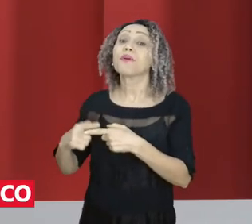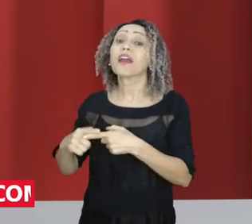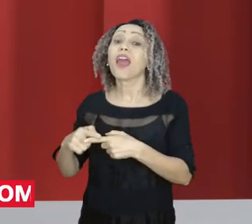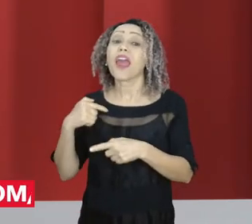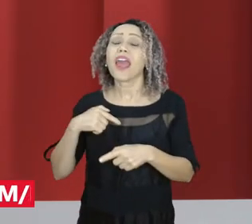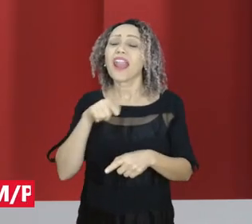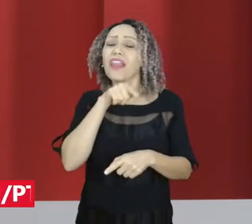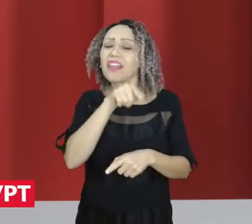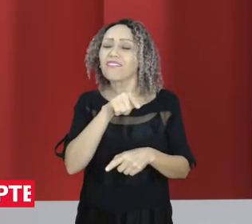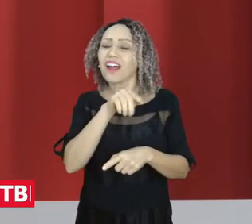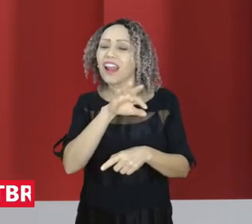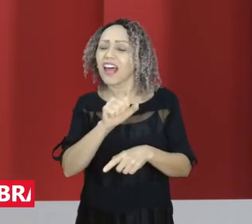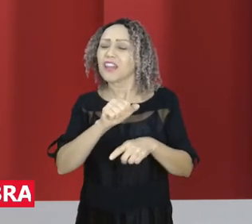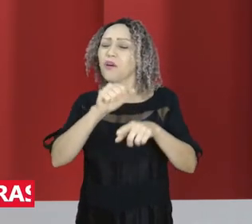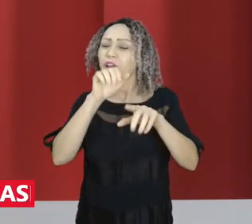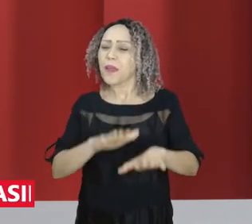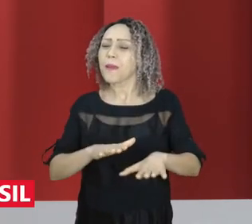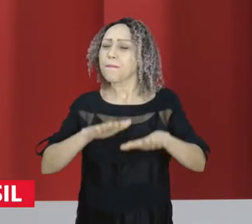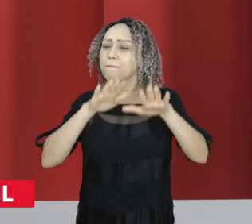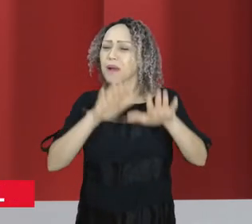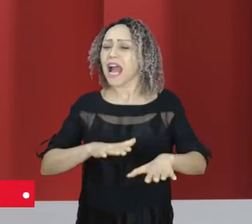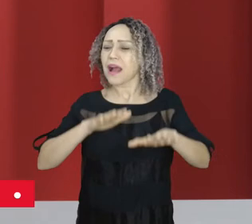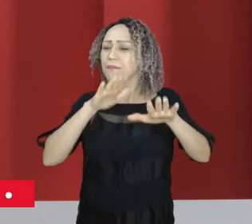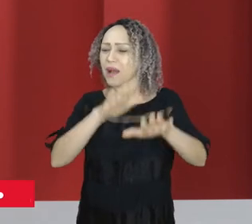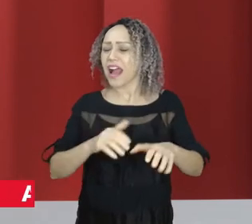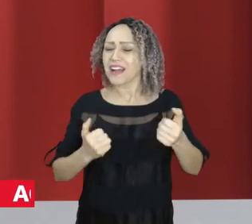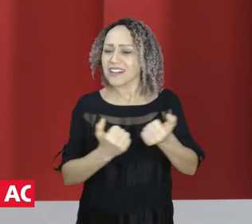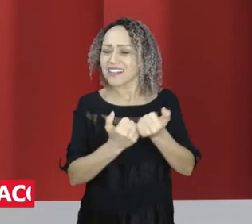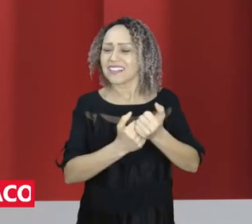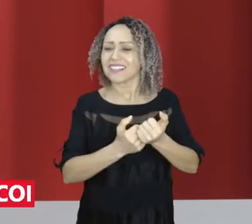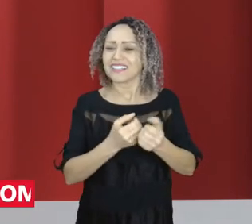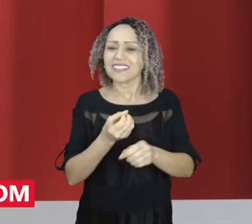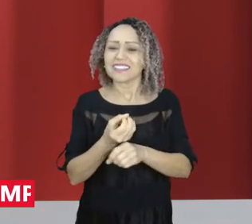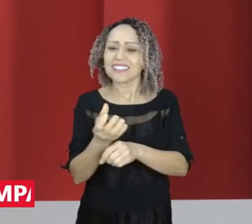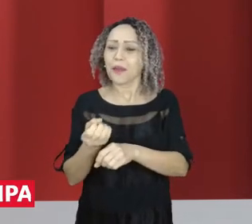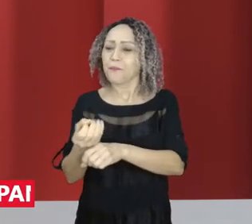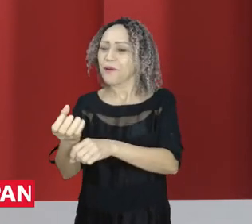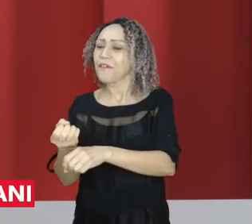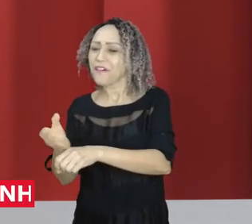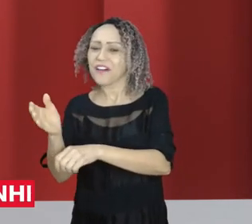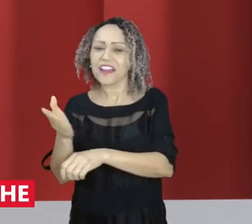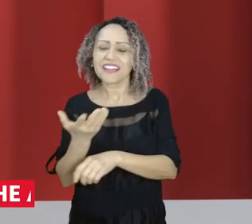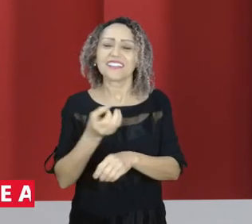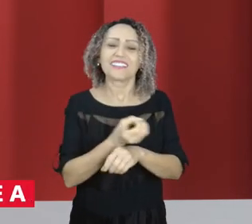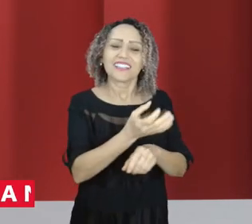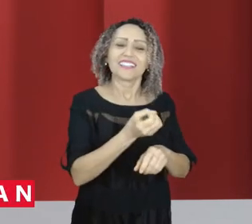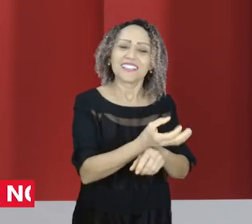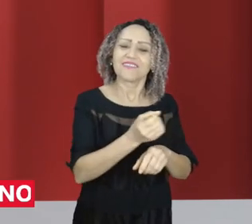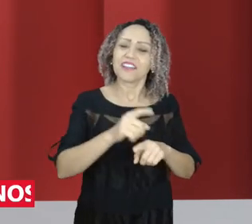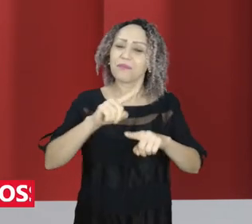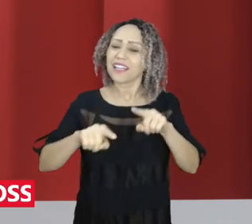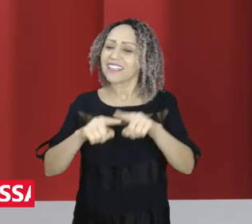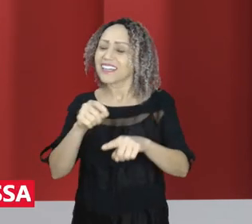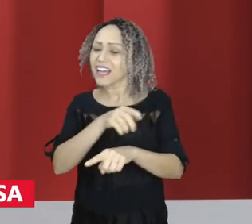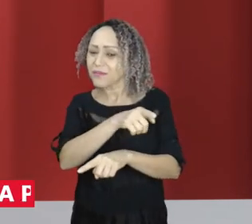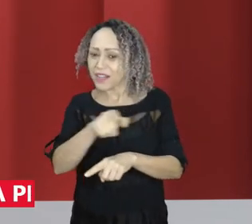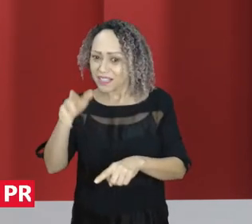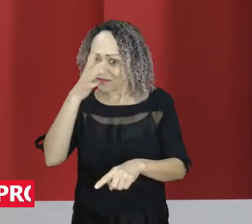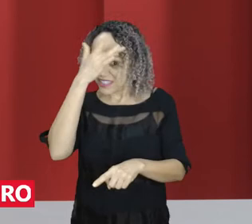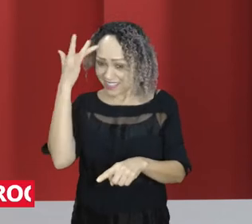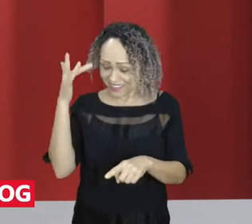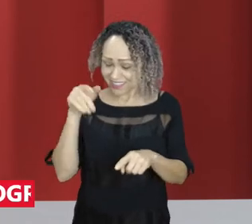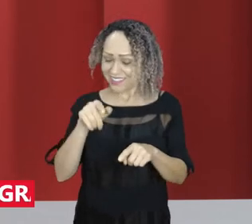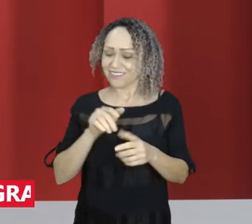Arariboia, fazendo a campanha para o Lula, distribuindo panfletos e adesivos para quem passava pelo terminal rodoviário. João